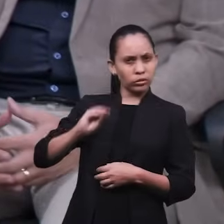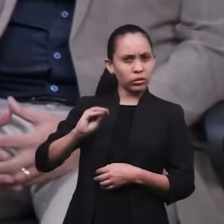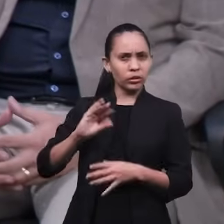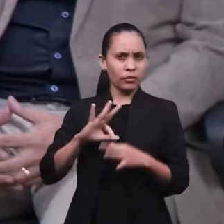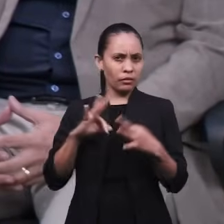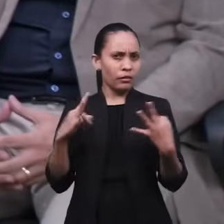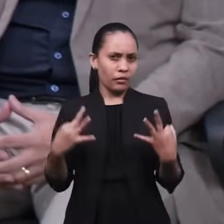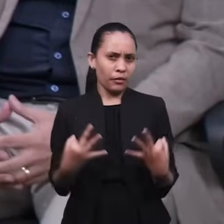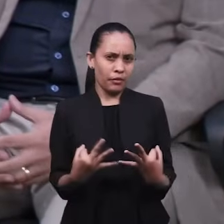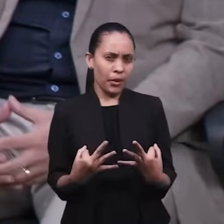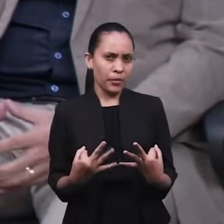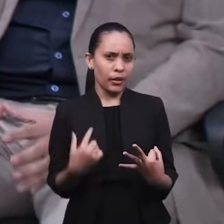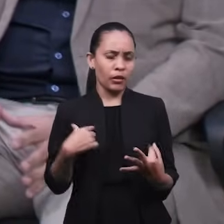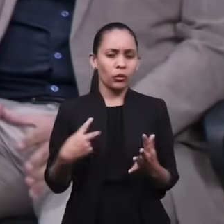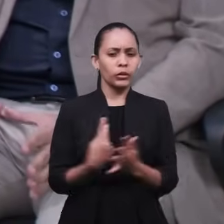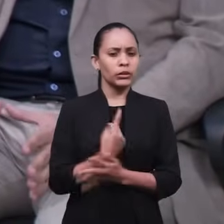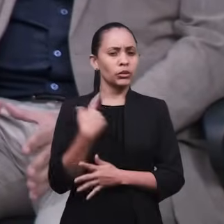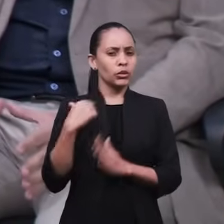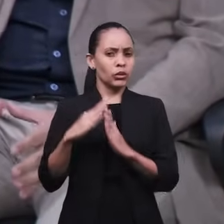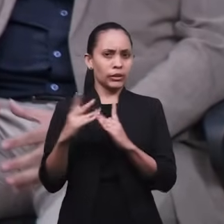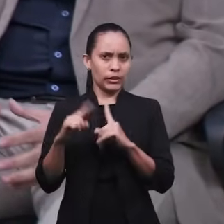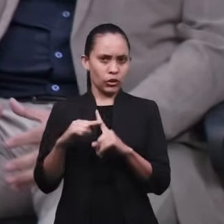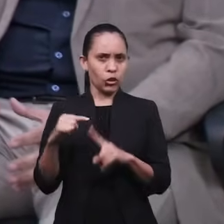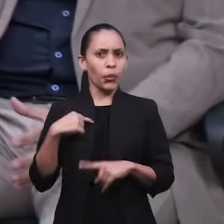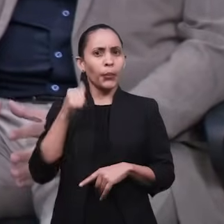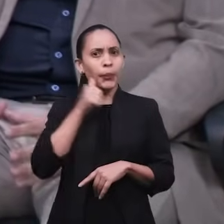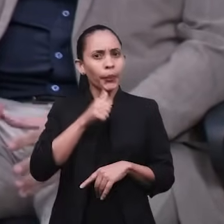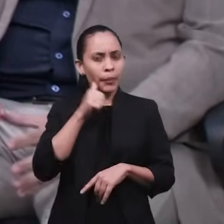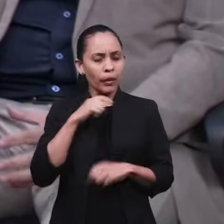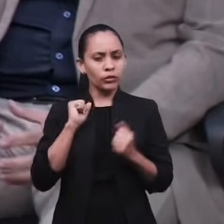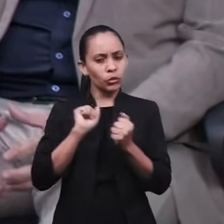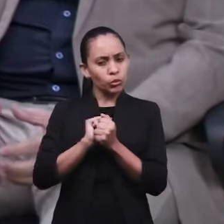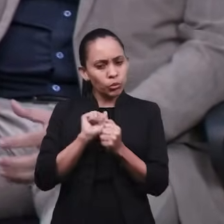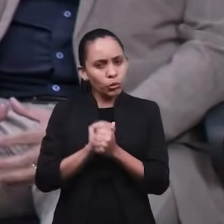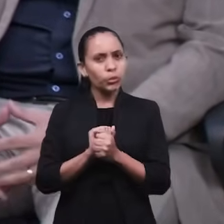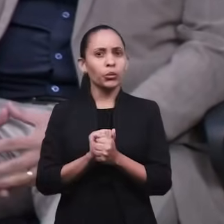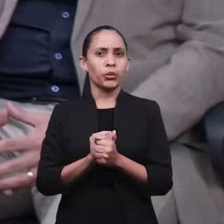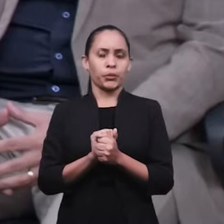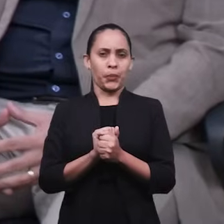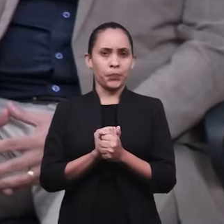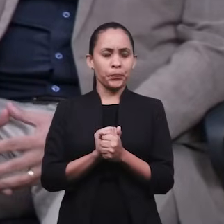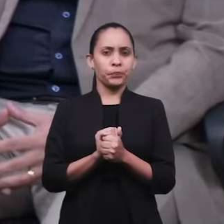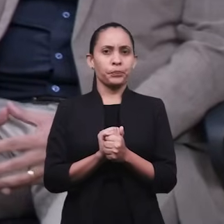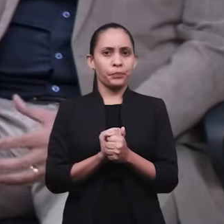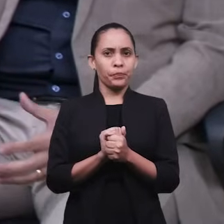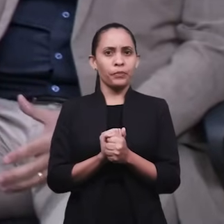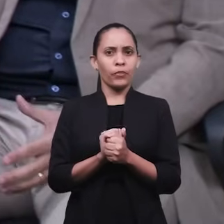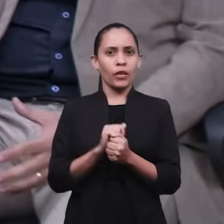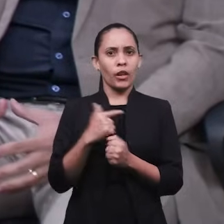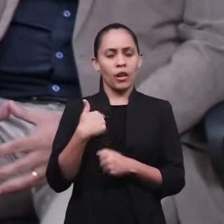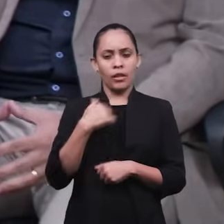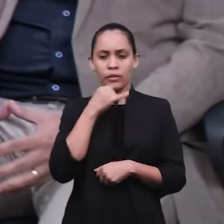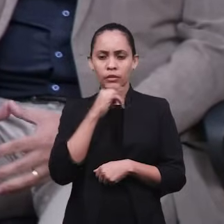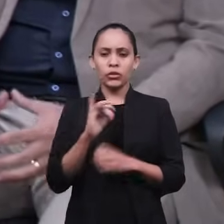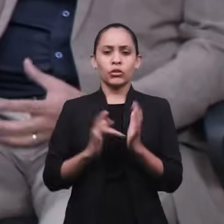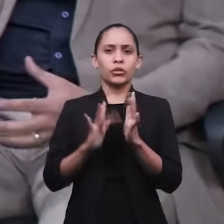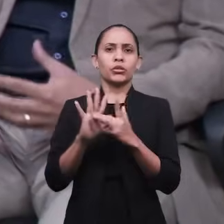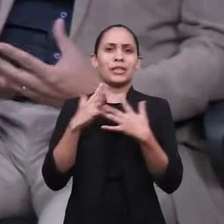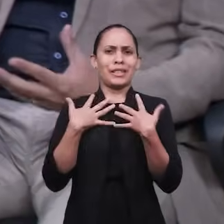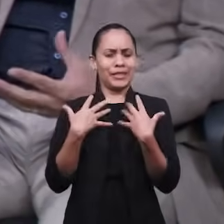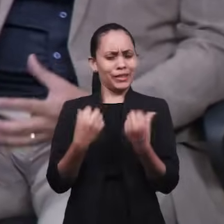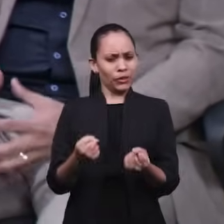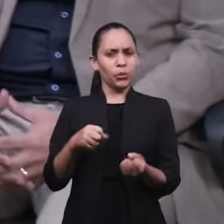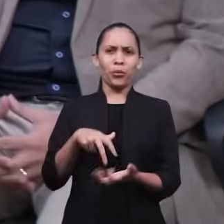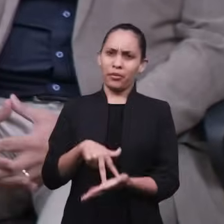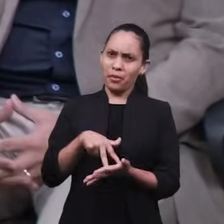grande dos familiares, né? E aconteceu isso na nossa igreja. Uma irmã que estava conosco, caminhando, ela quando decidiu aceitar o